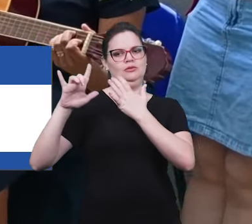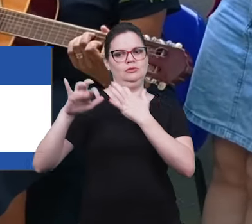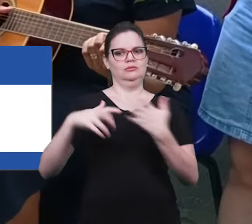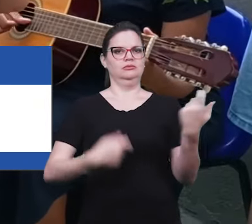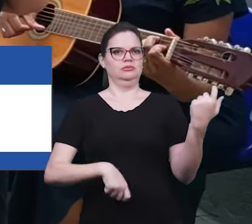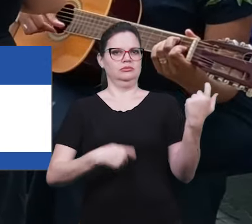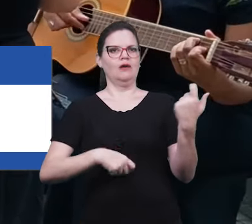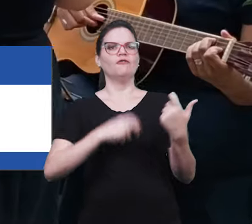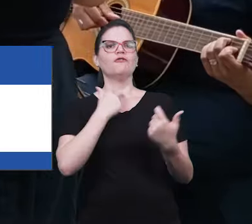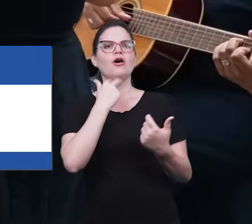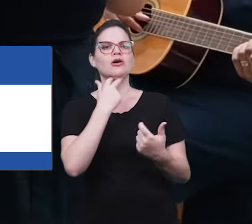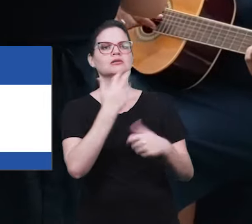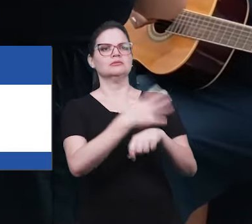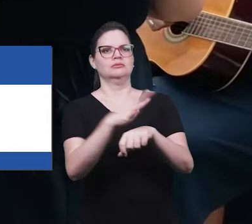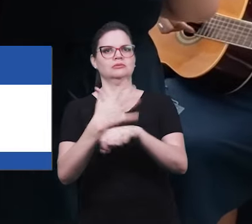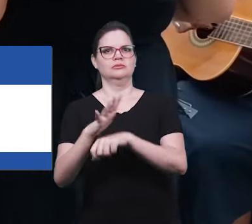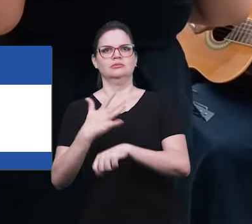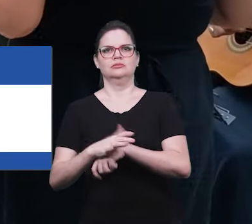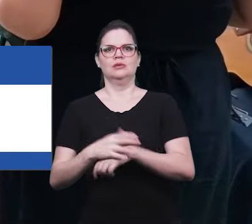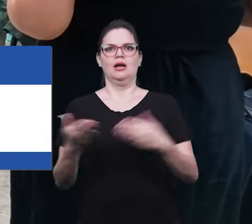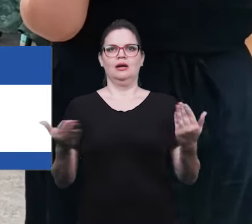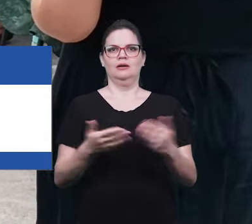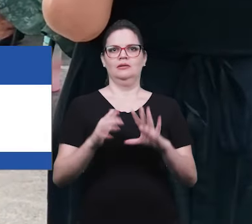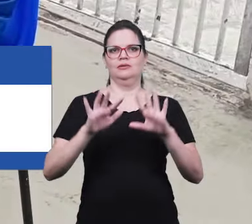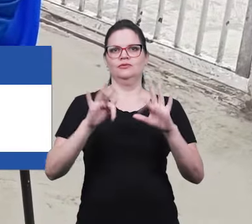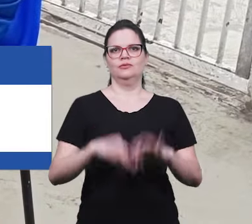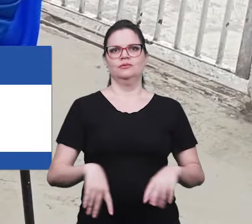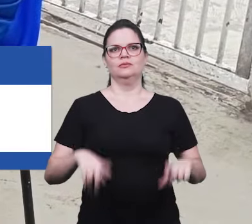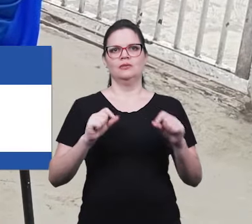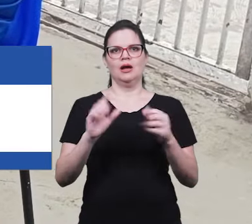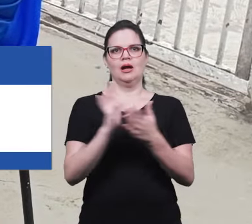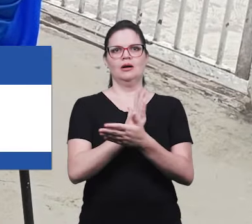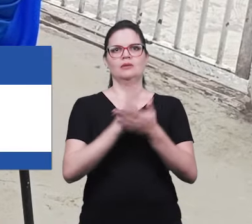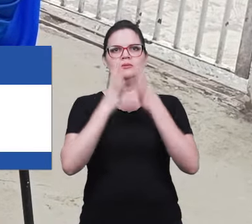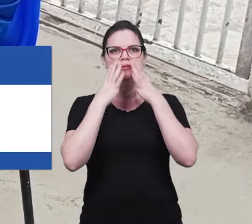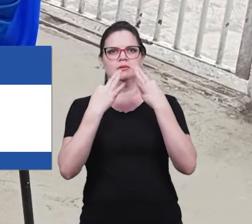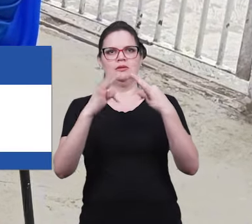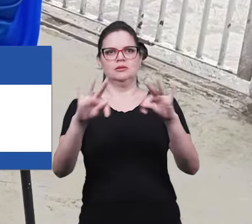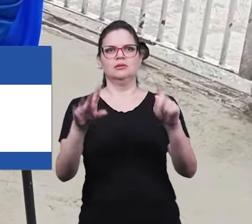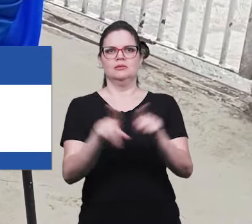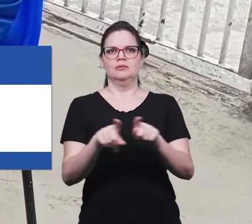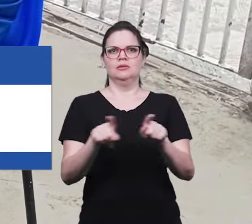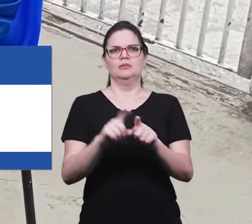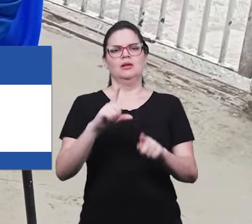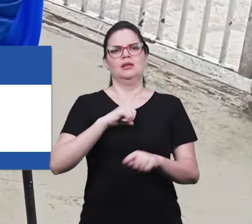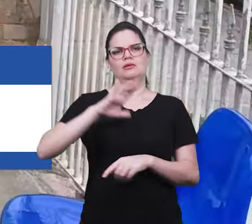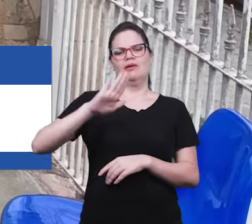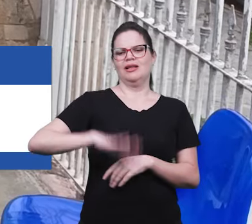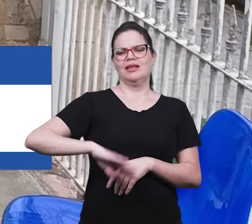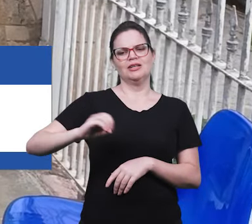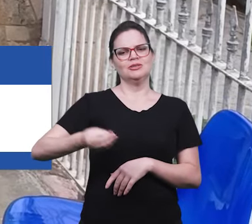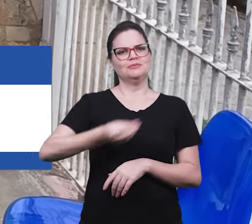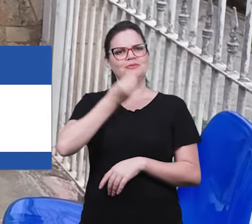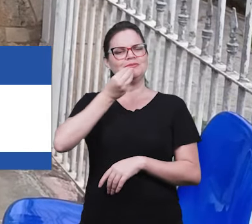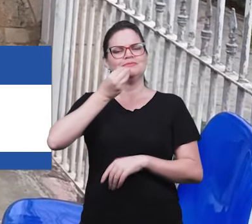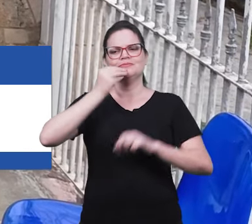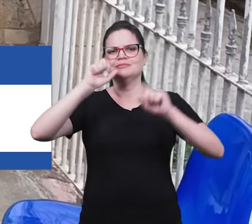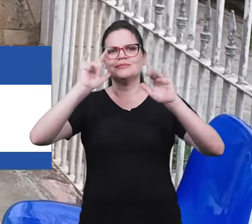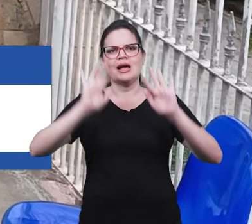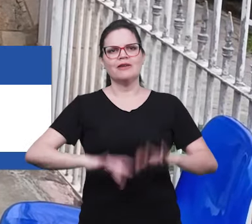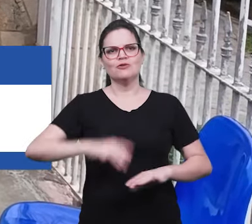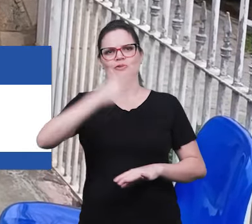vozes e finalizamos agora com o encerramento alguns testemunhos também com uma tarde muito proveitosa onde o